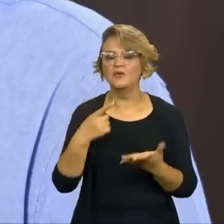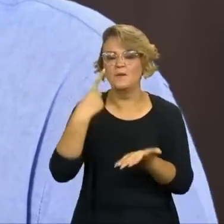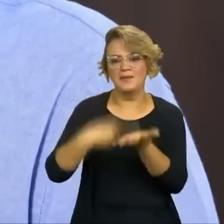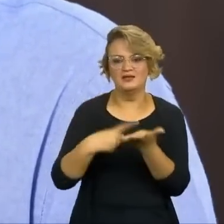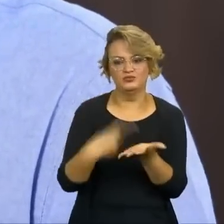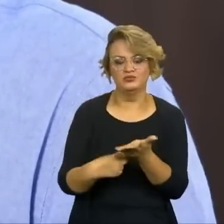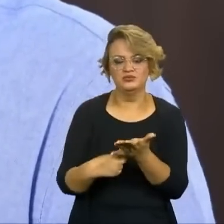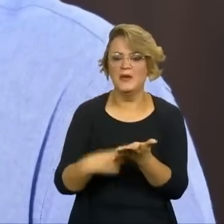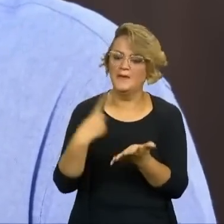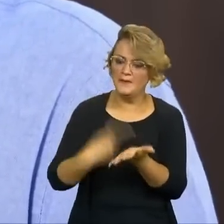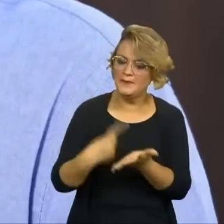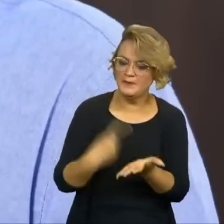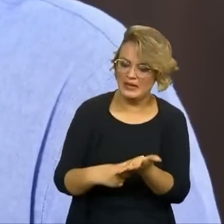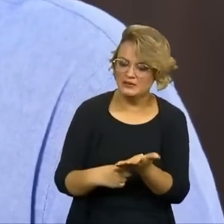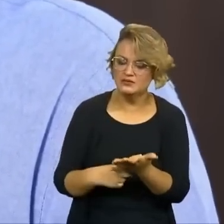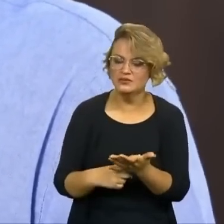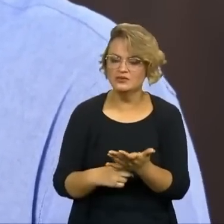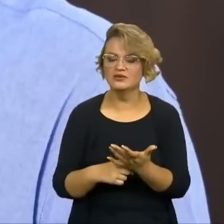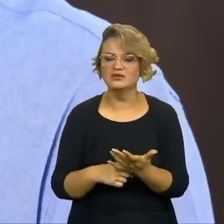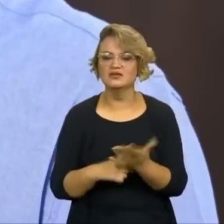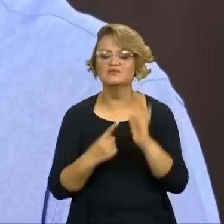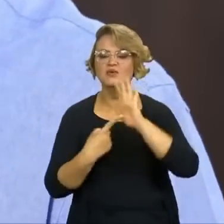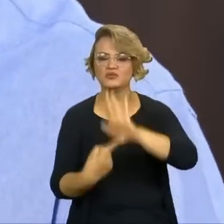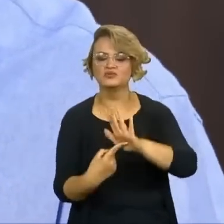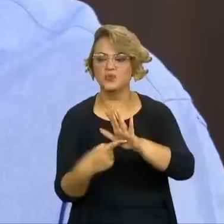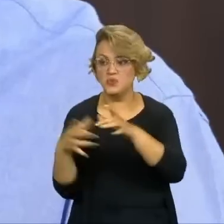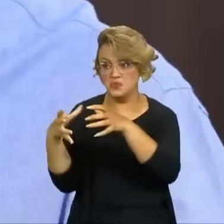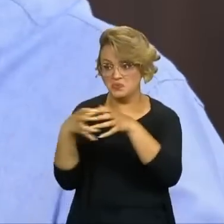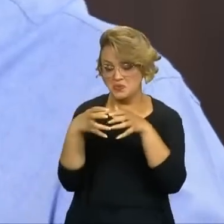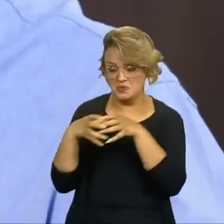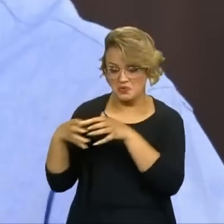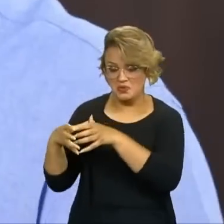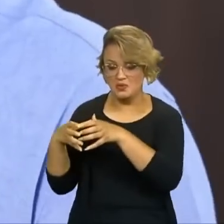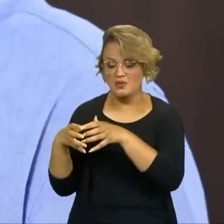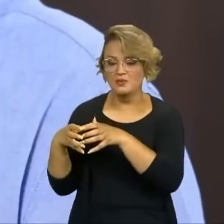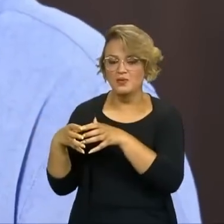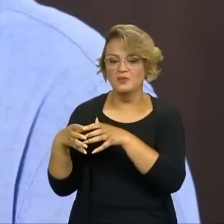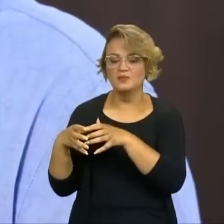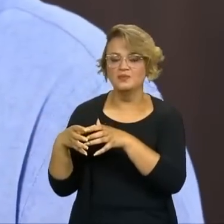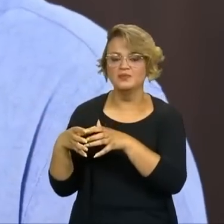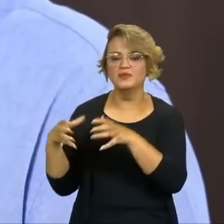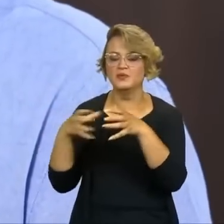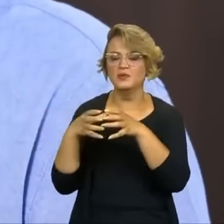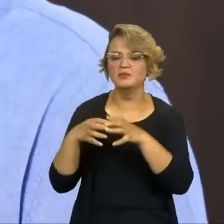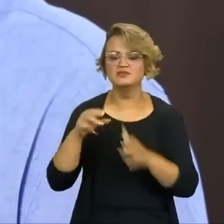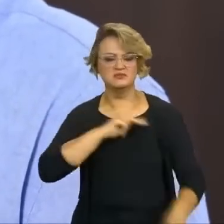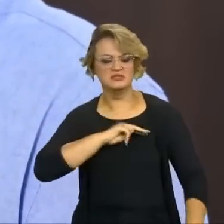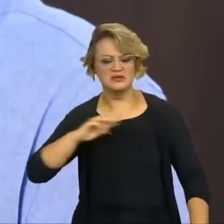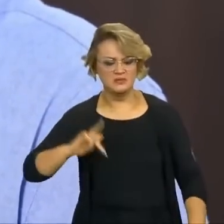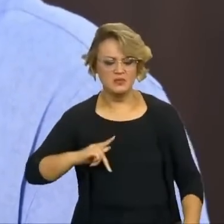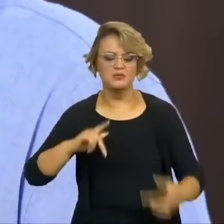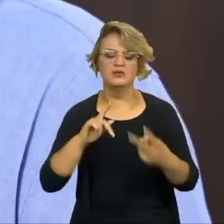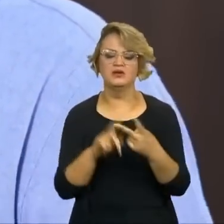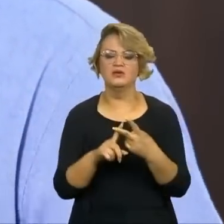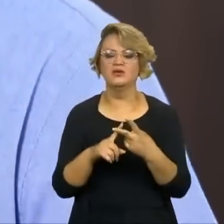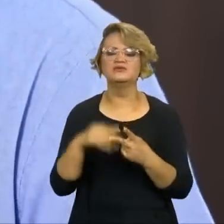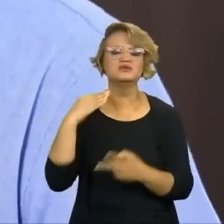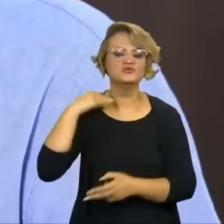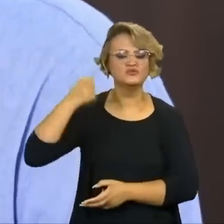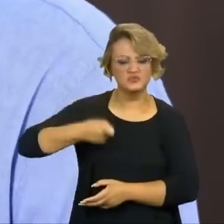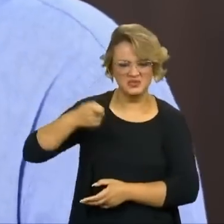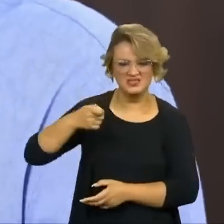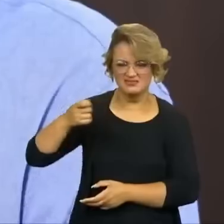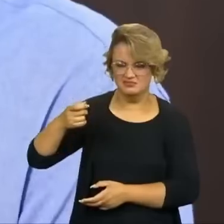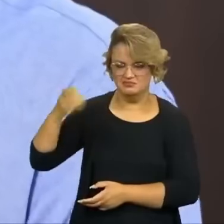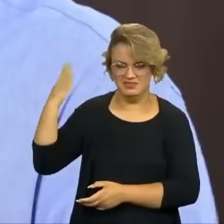que convenceu as quadrilhas, seja o Ministério Público, seja o juiz Moro, eles